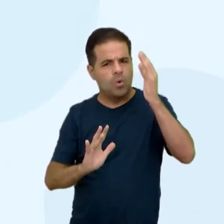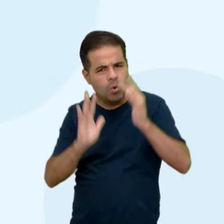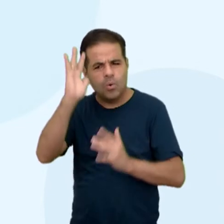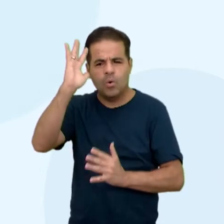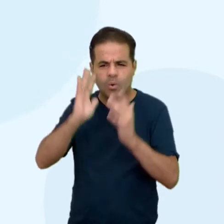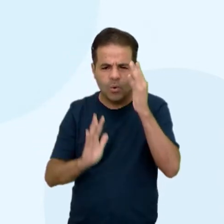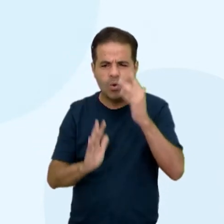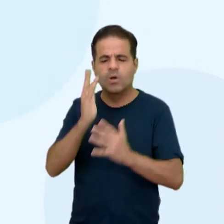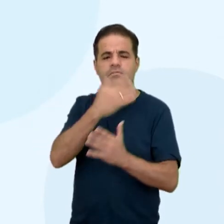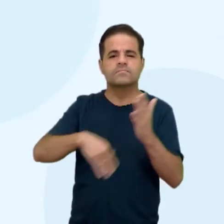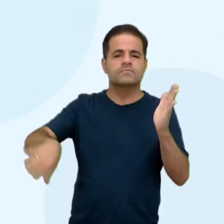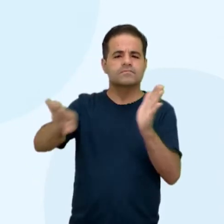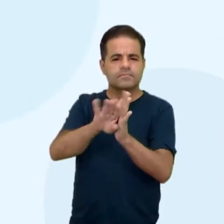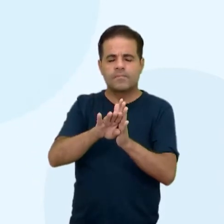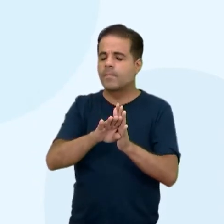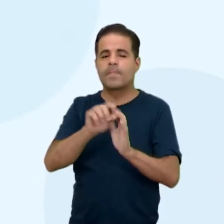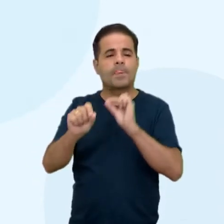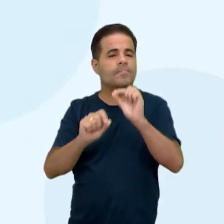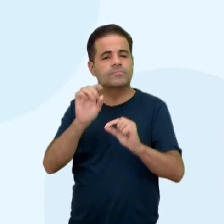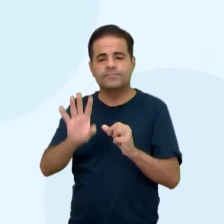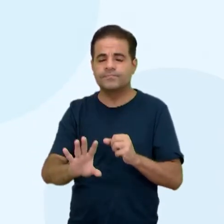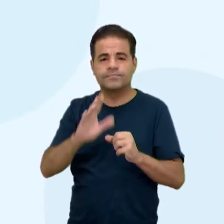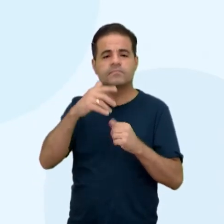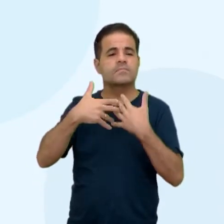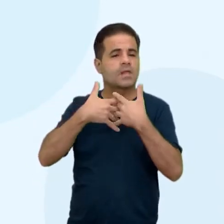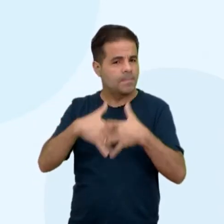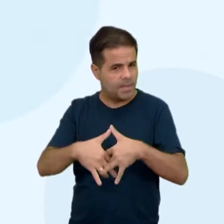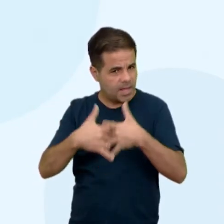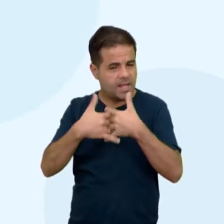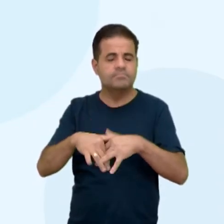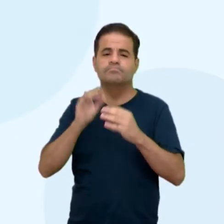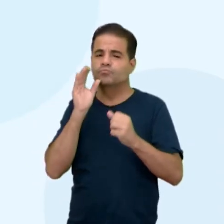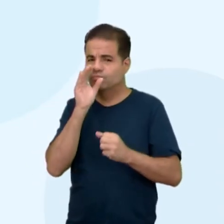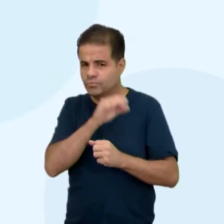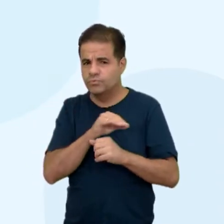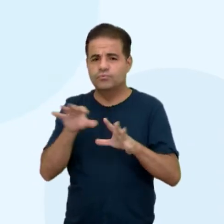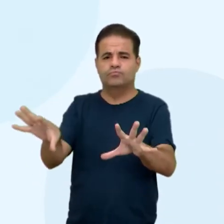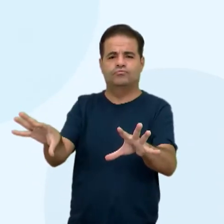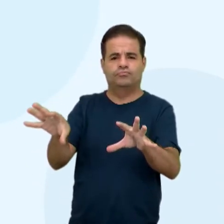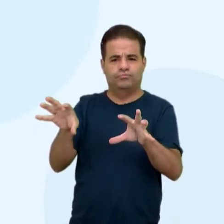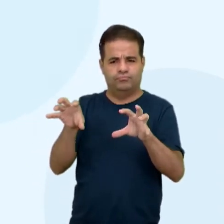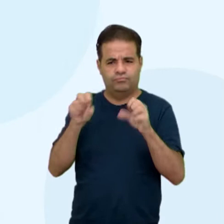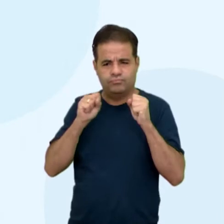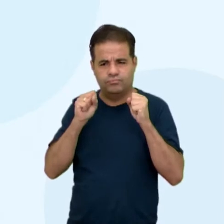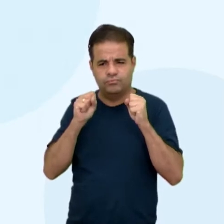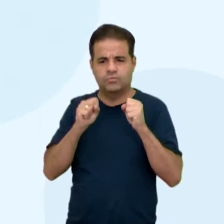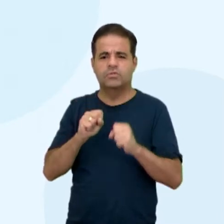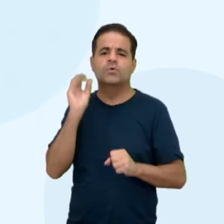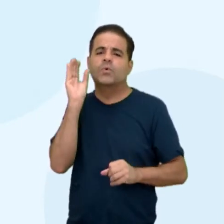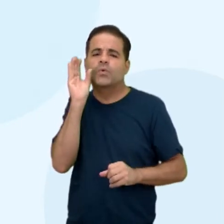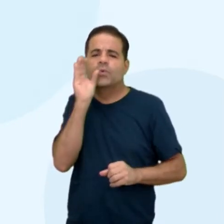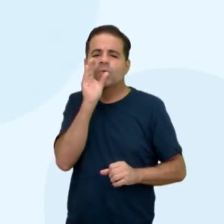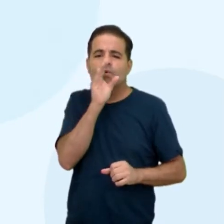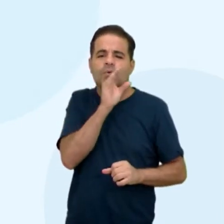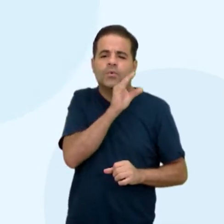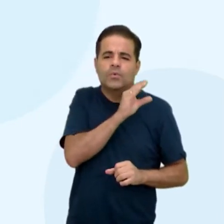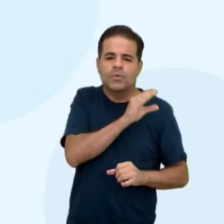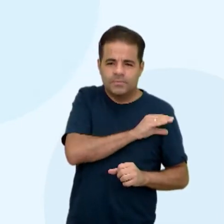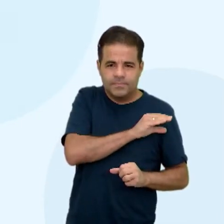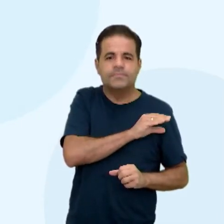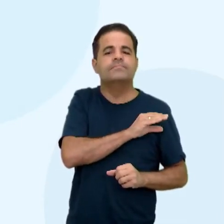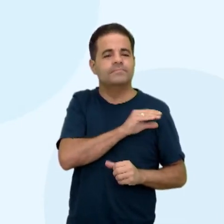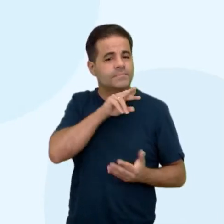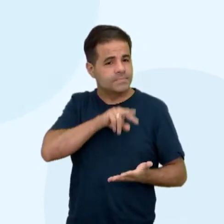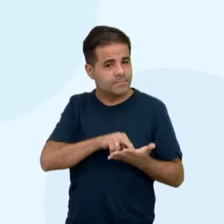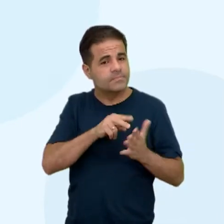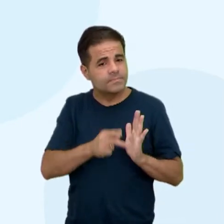cima, tá certo? Olha o que acontece, ó. As máquinas térmicas absorvem o calor de uma fonte quente, quer